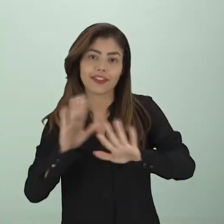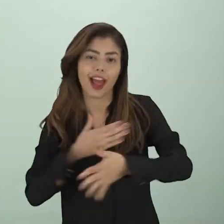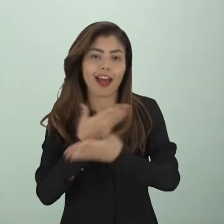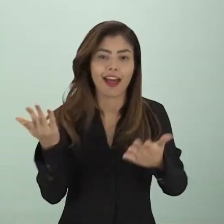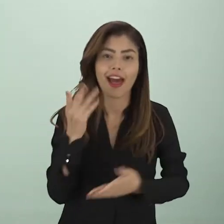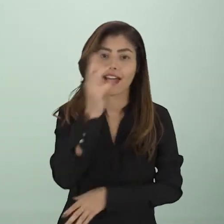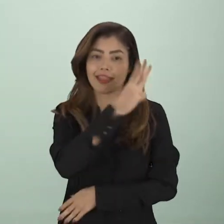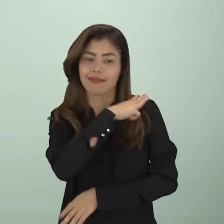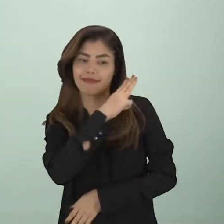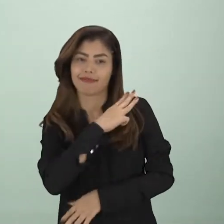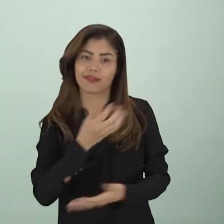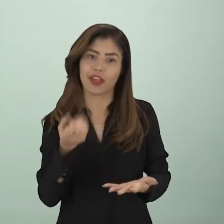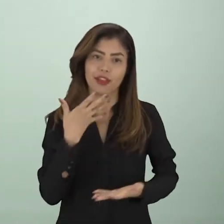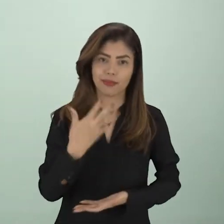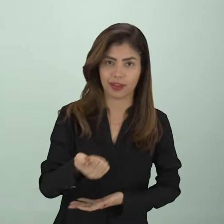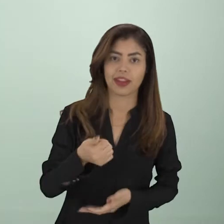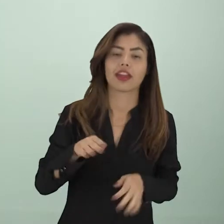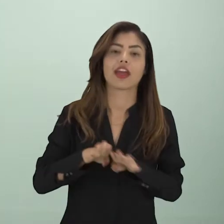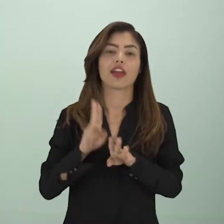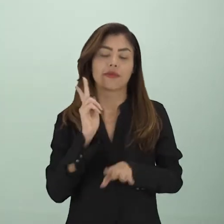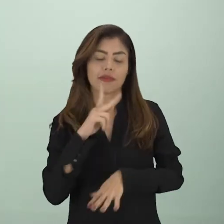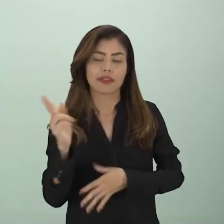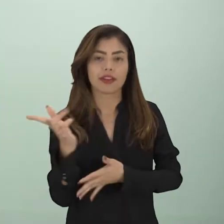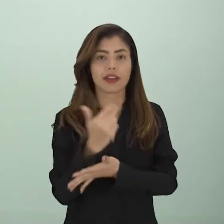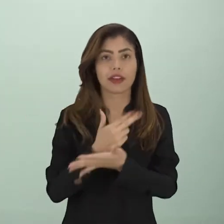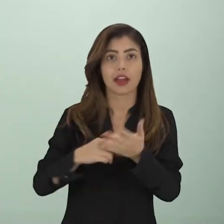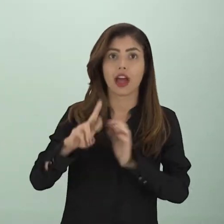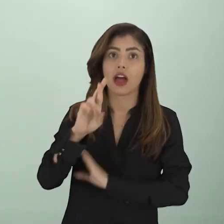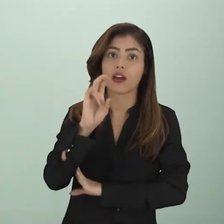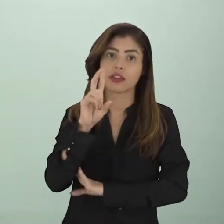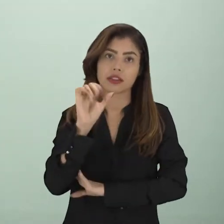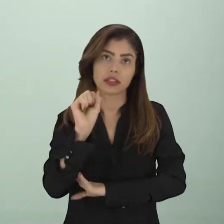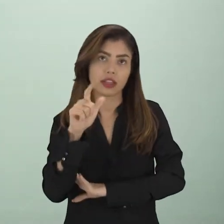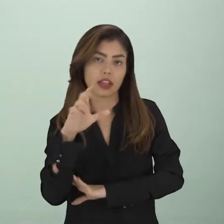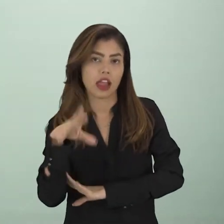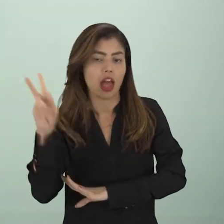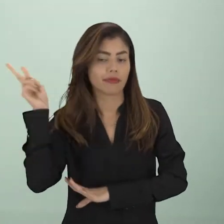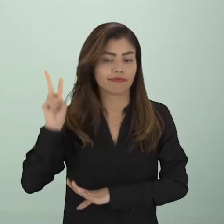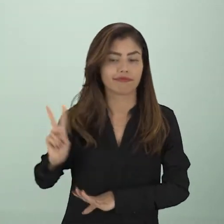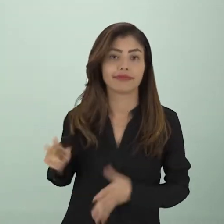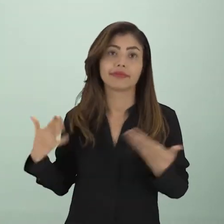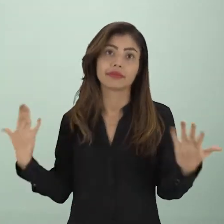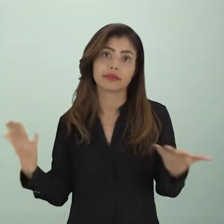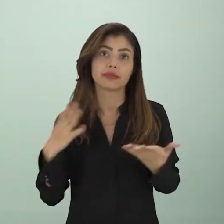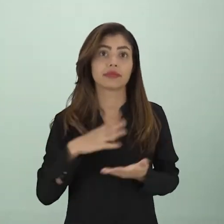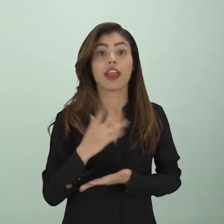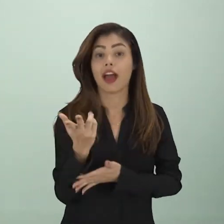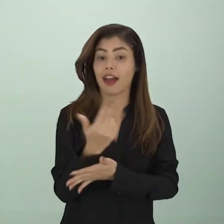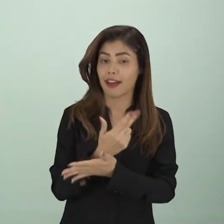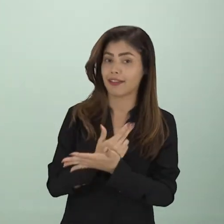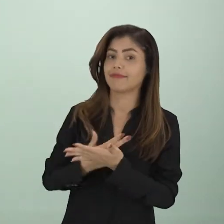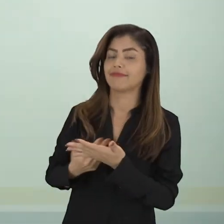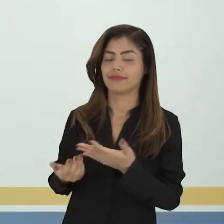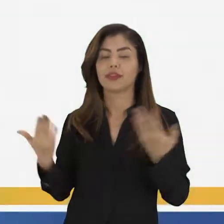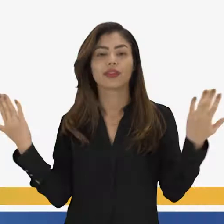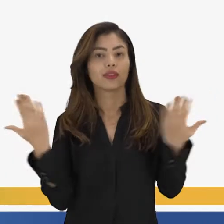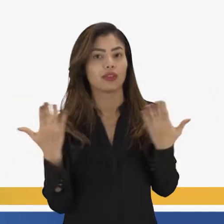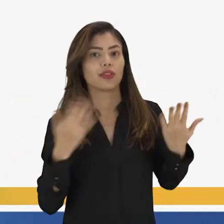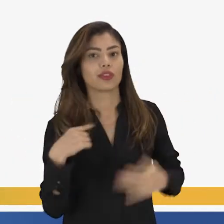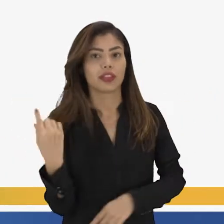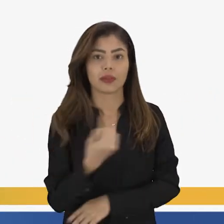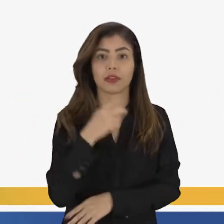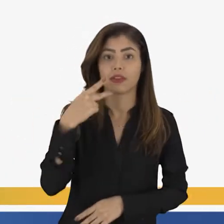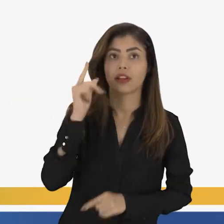Fala galera da terceira série, tudo bem? Eu sou a professora Rose Claire e nós estamos aqui novamente para falar de arte. E hoje nós